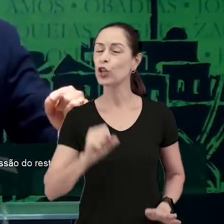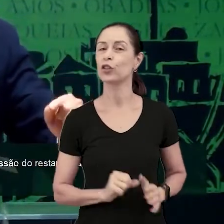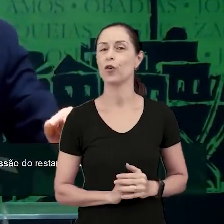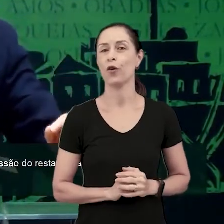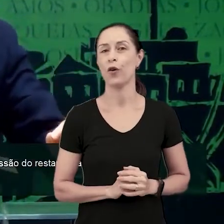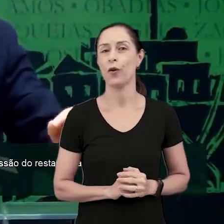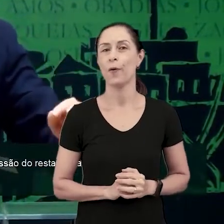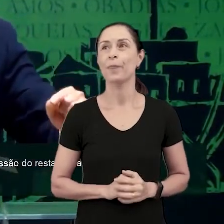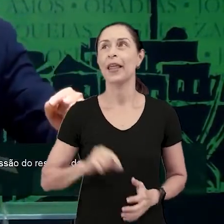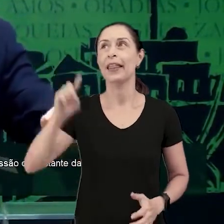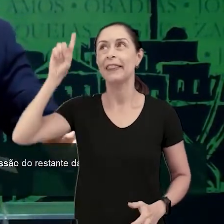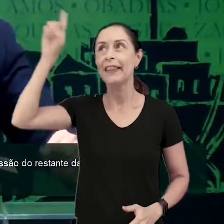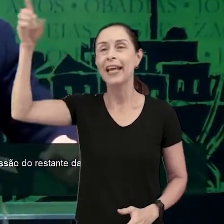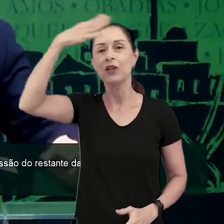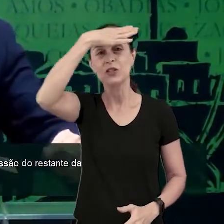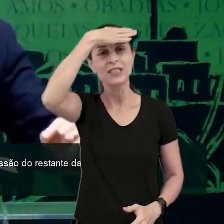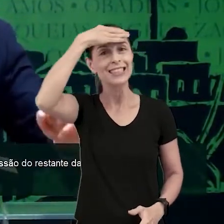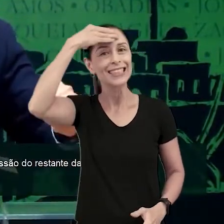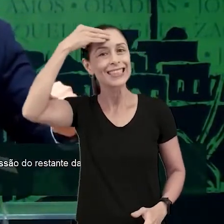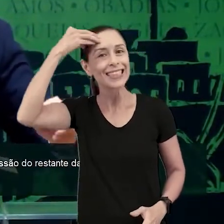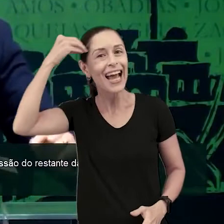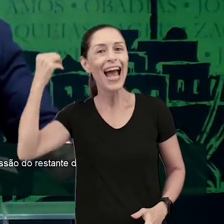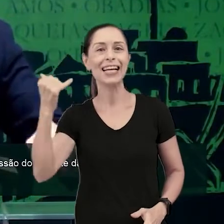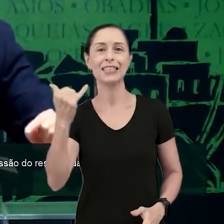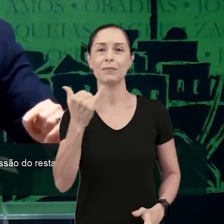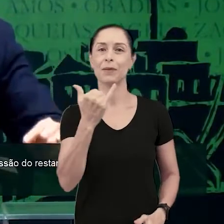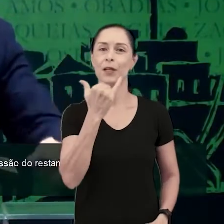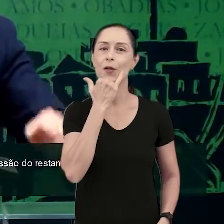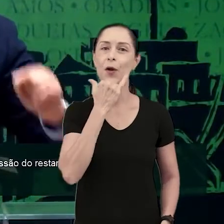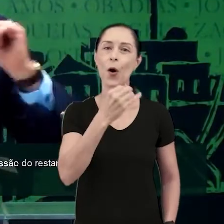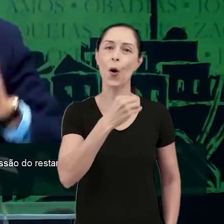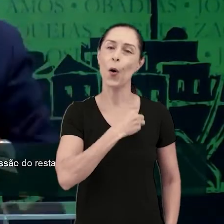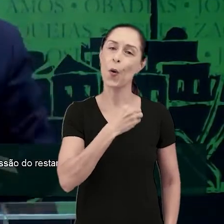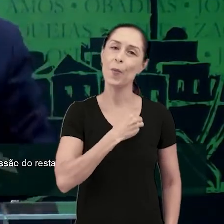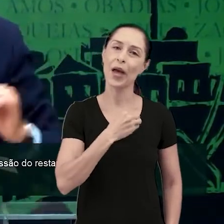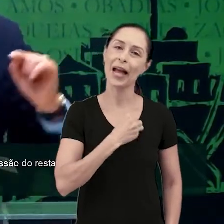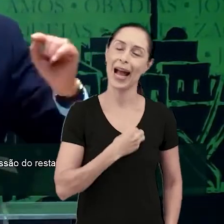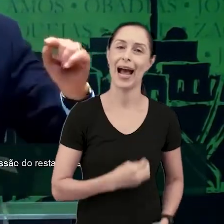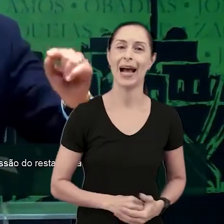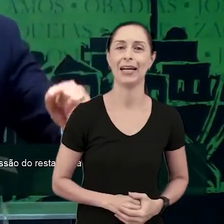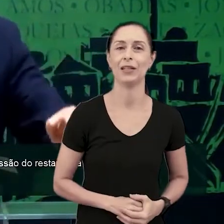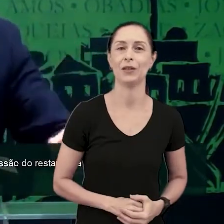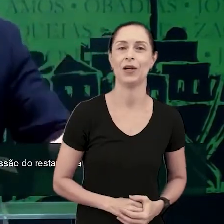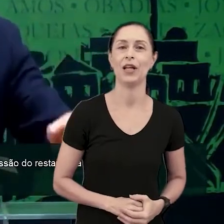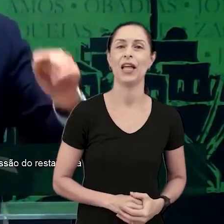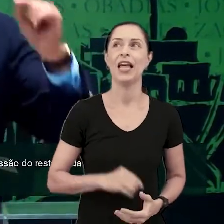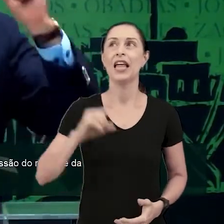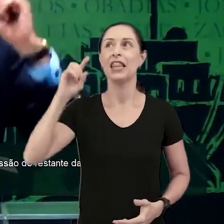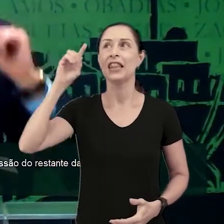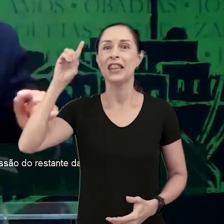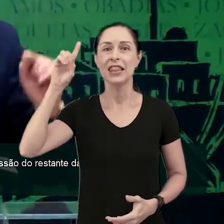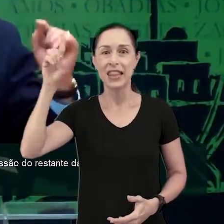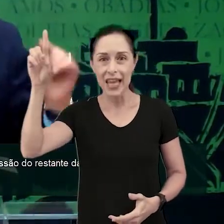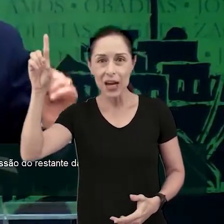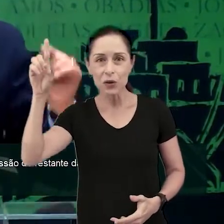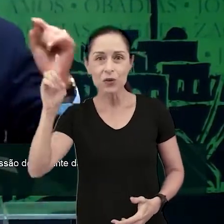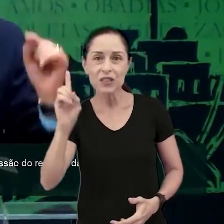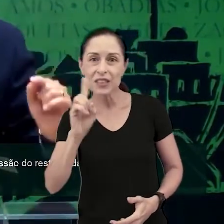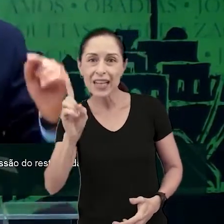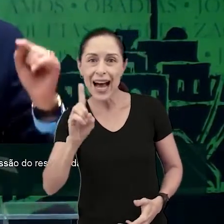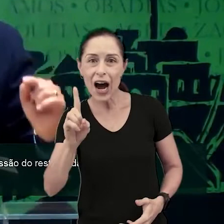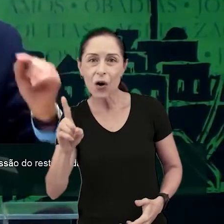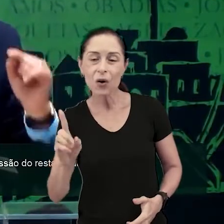te esqueces da transgressão, do restante da tua herança. O Senhor não retém a sua ira para sempre, porque tem